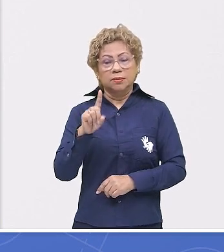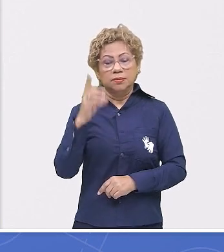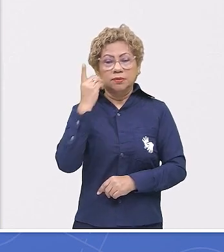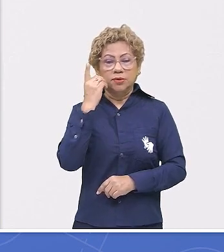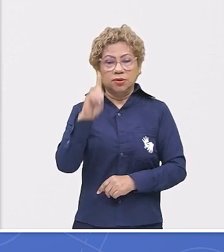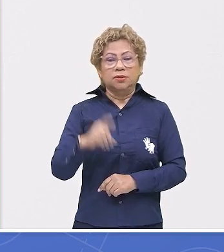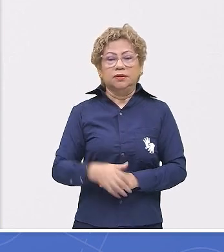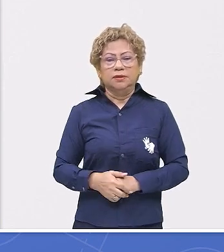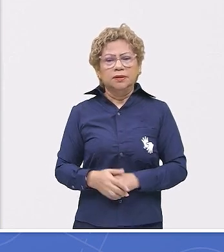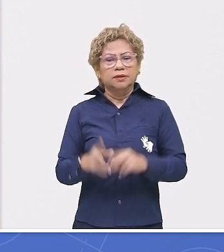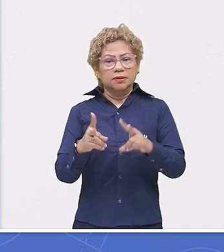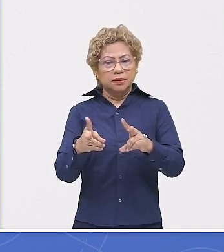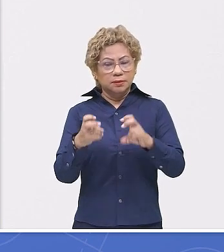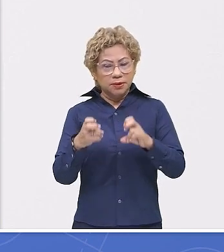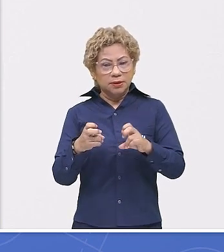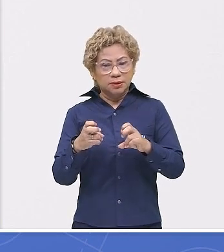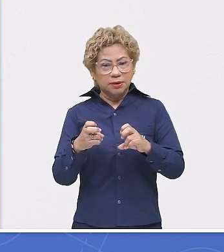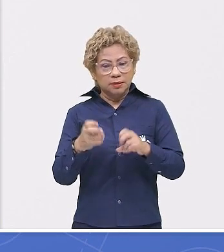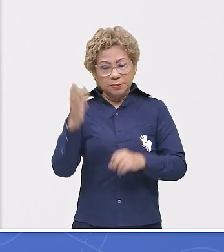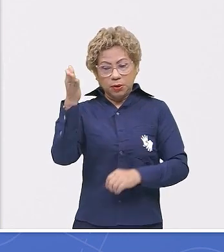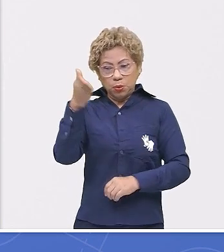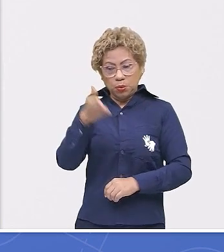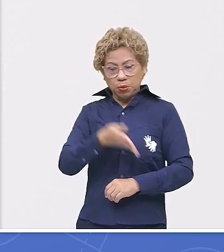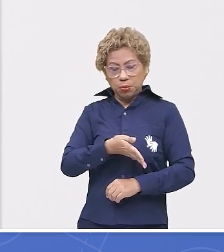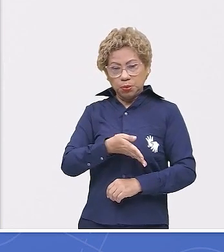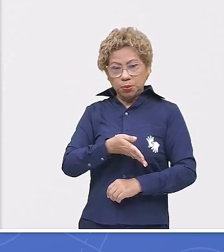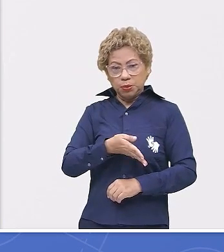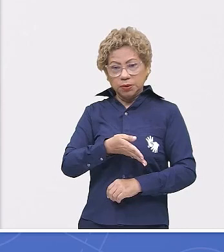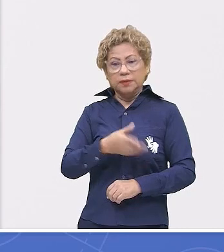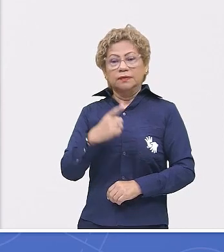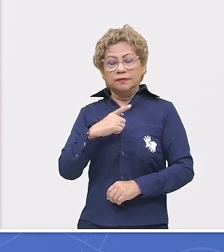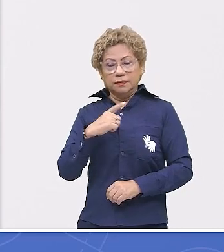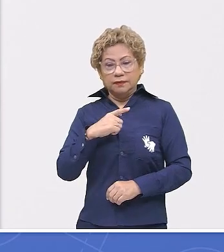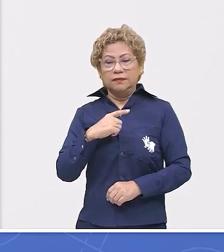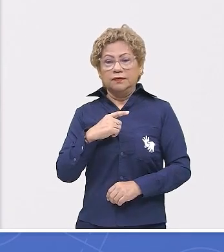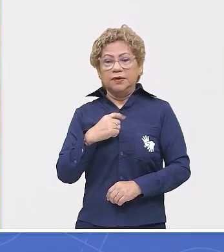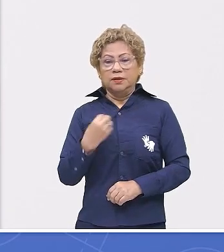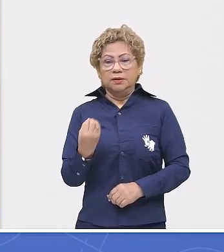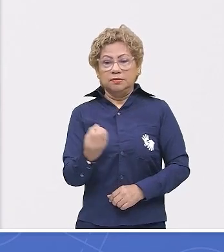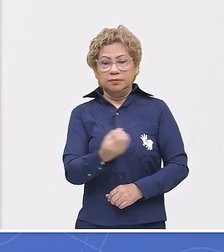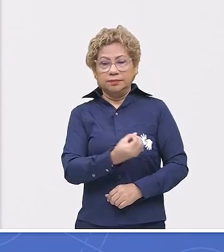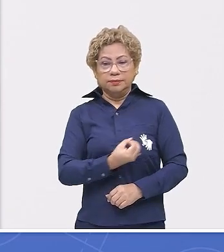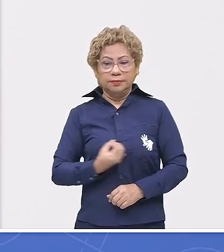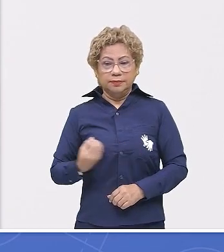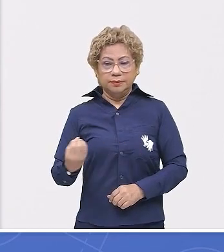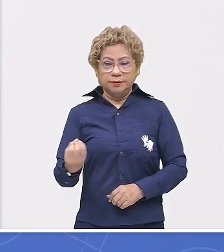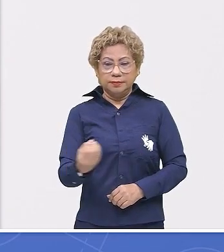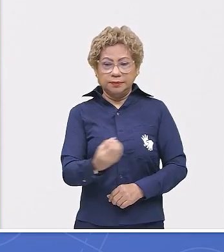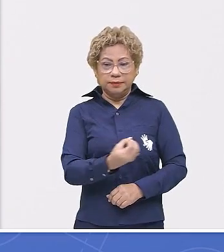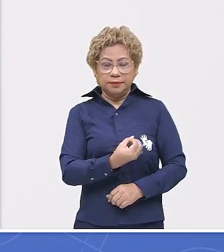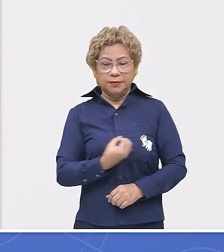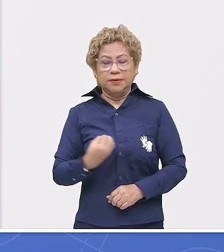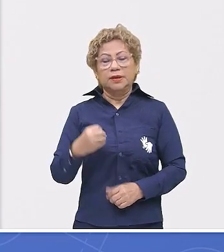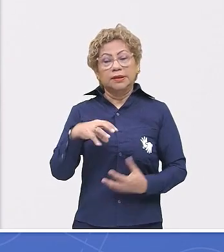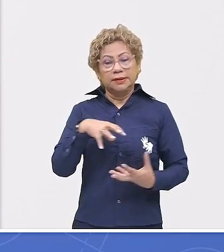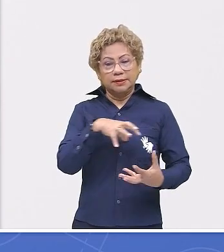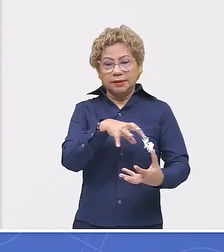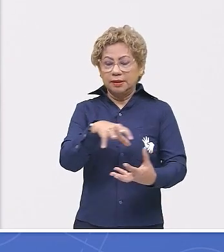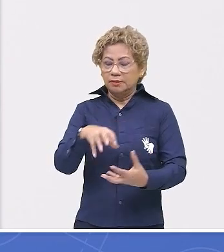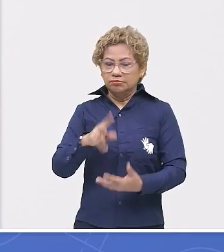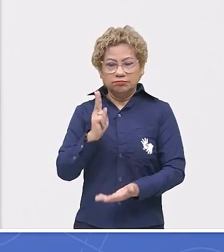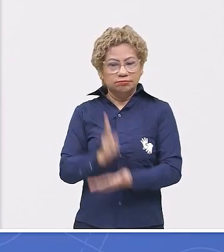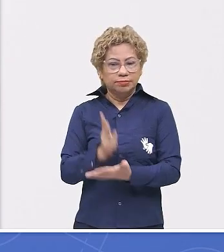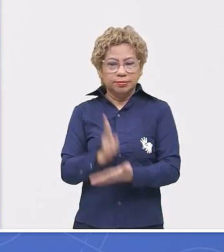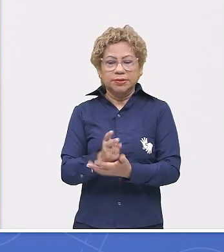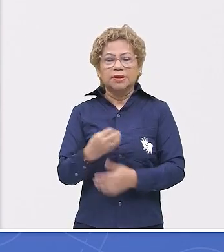do eixo, tá? Lembrando que o planeta Terra, ele não para, está em constante movimento, tá? Nos dando os dias e as noites. Então, o